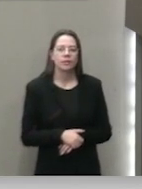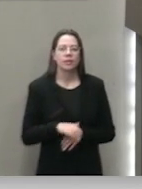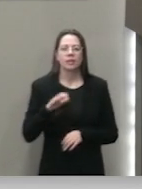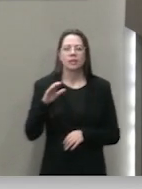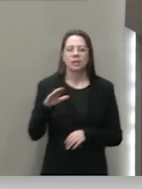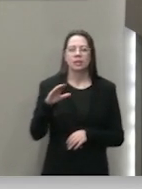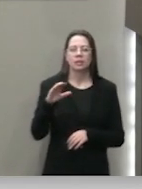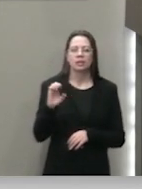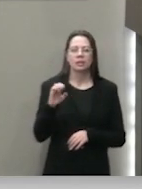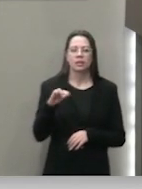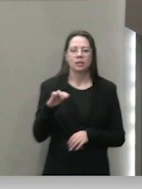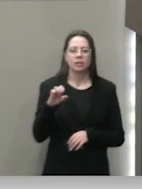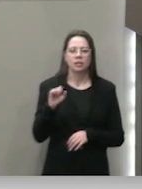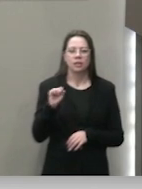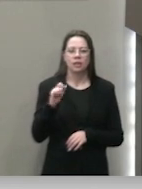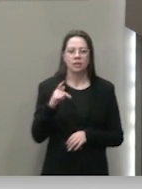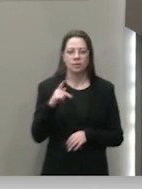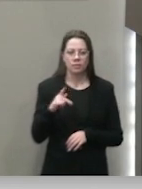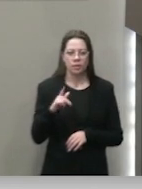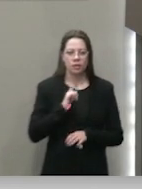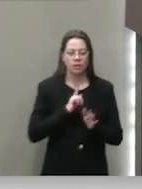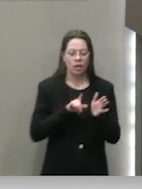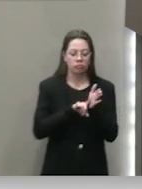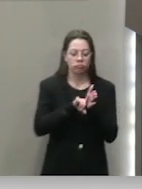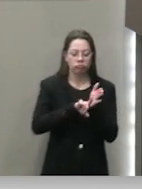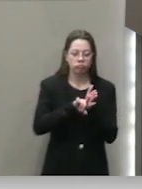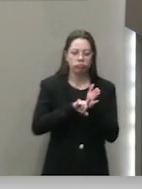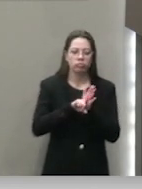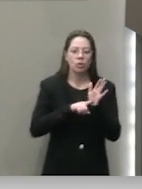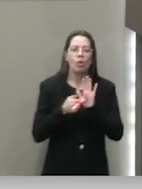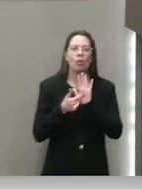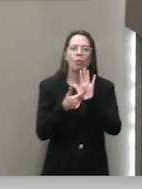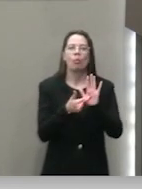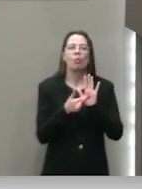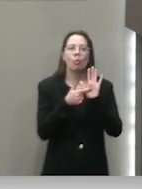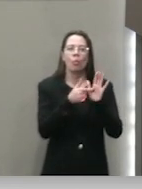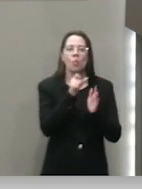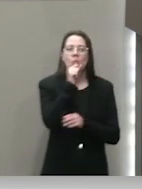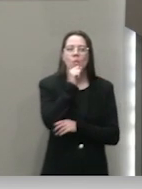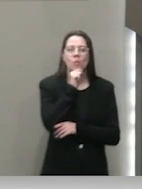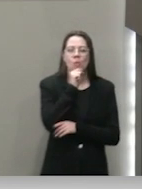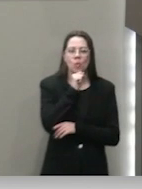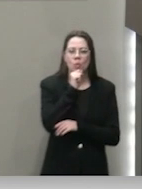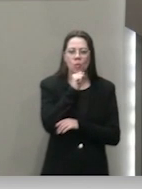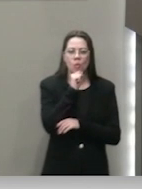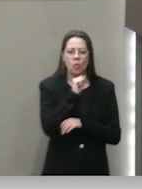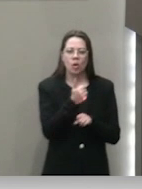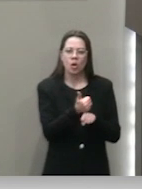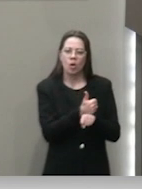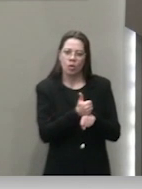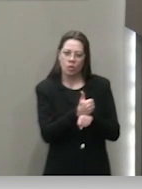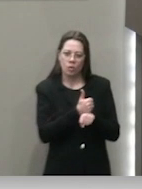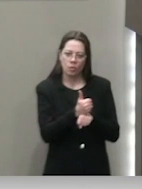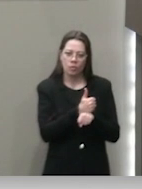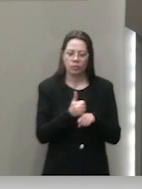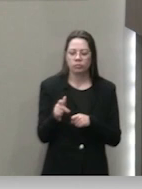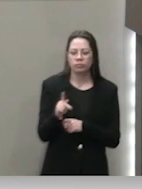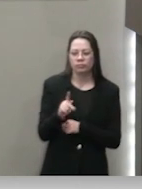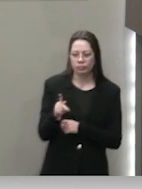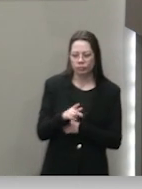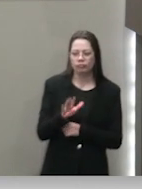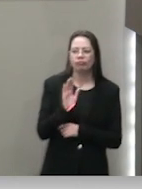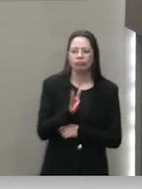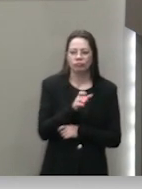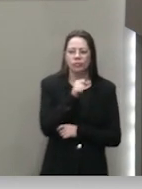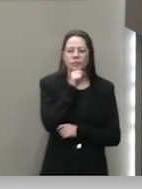Senesp tem uma pesquisa onde ela aponta o envelhecimento desta categoria. É uma categoria envelhecida,